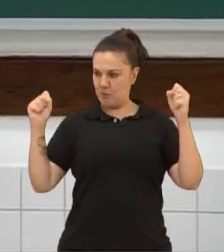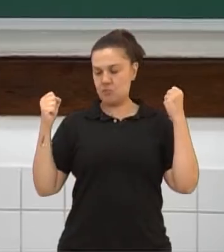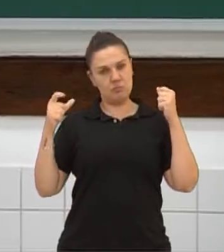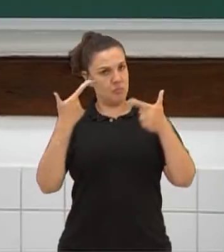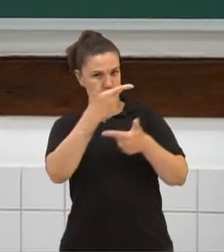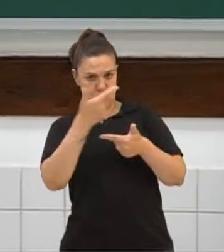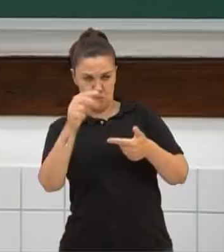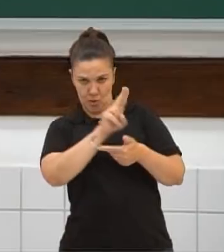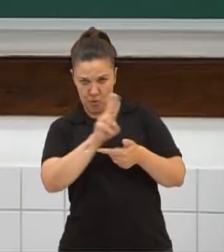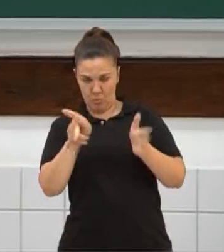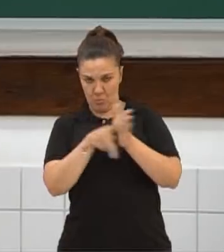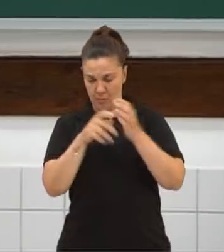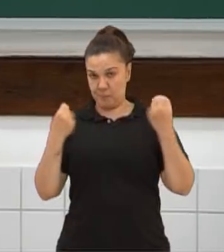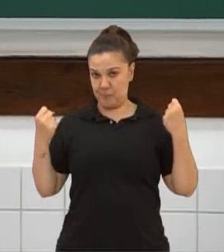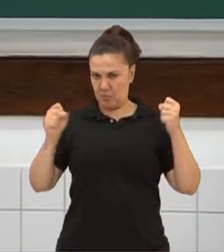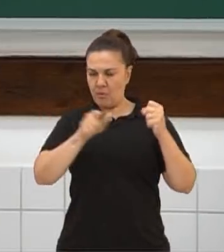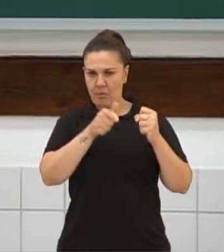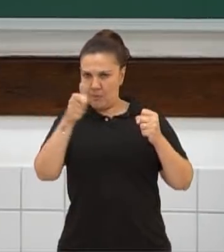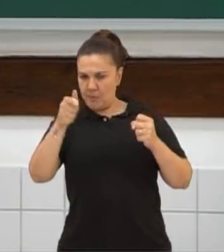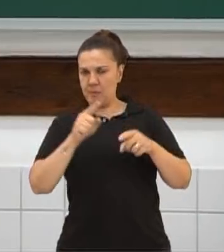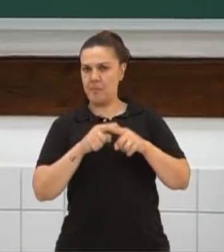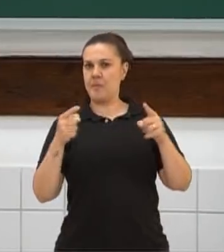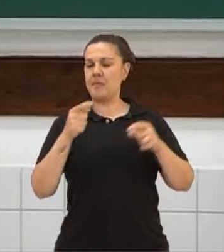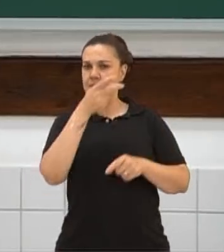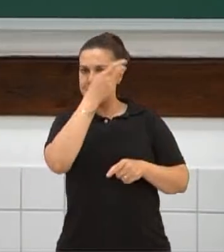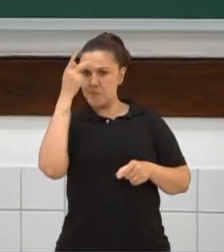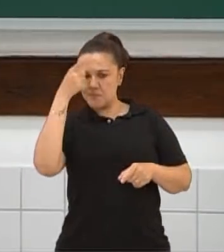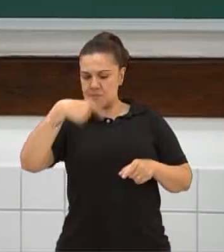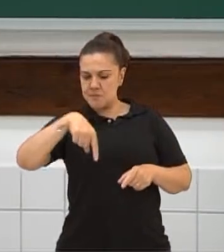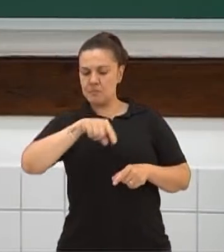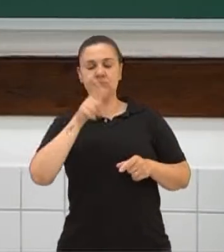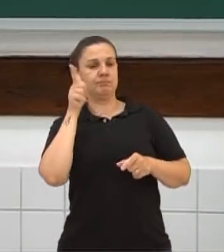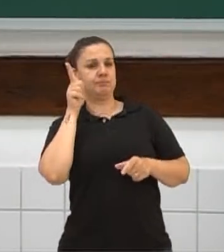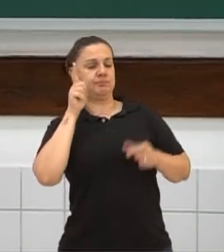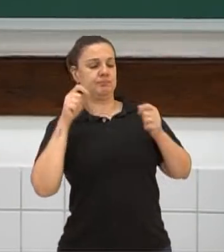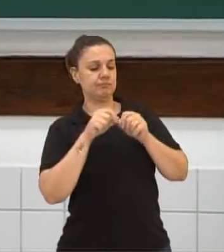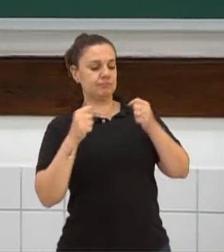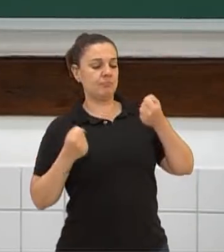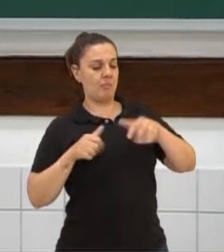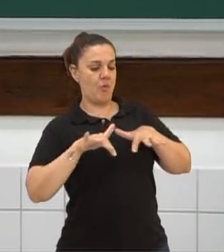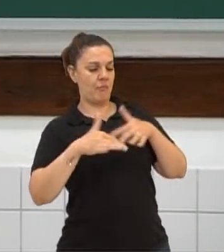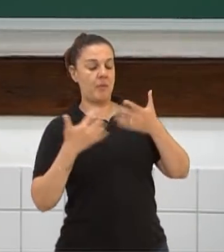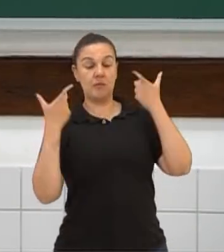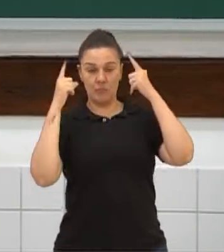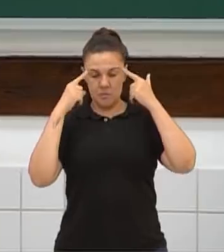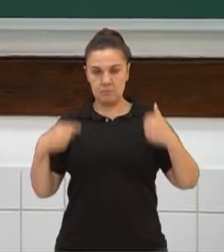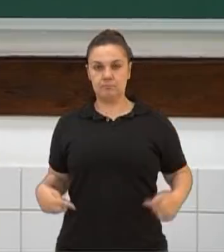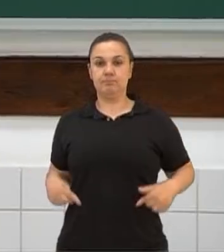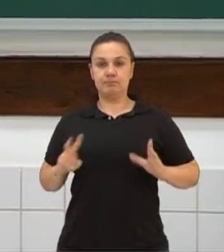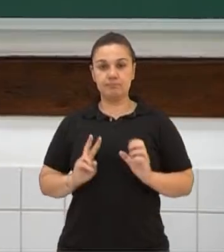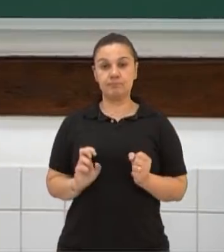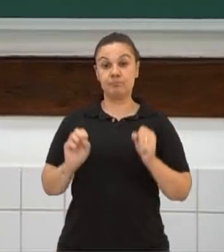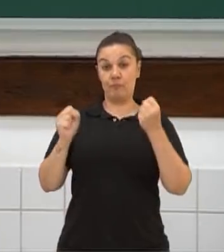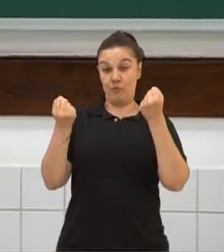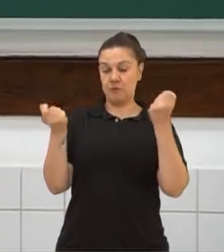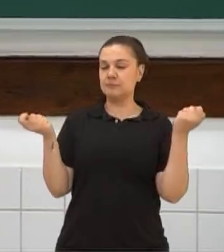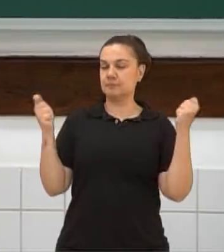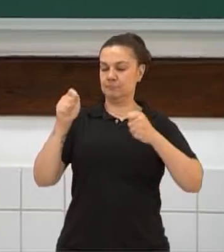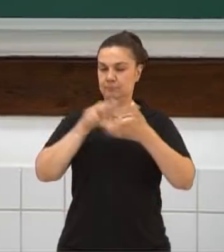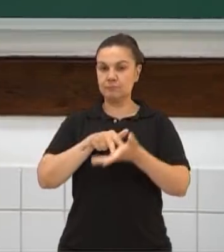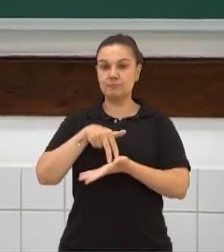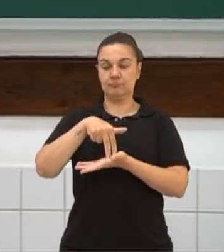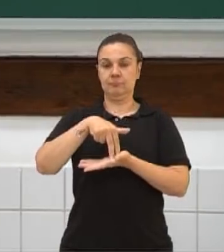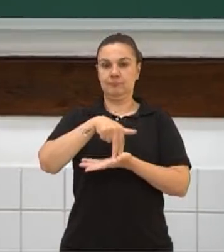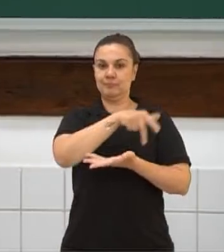época não se chamava de educação física, para realizar movimentos que desenvolvessem as capacidades físicas, as aptidões